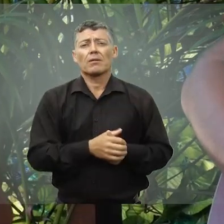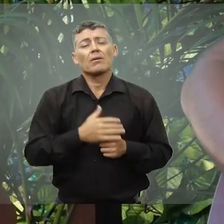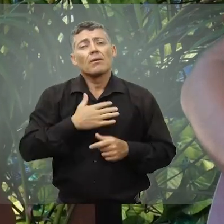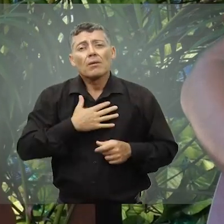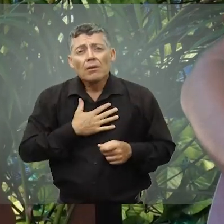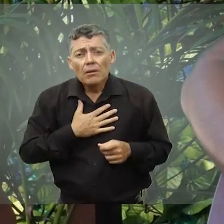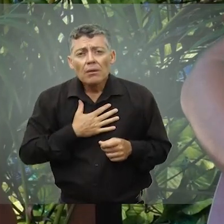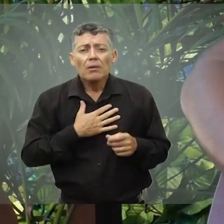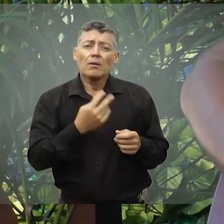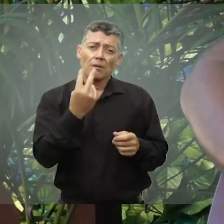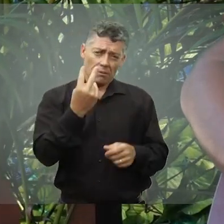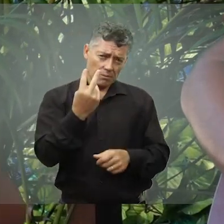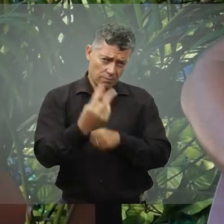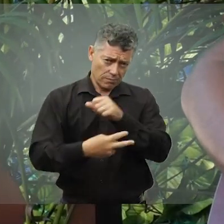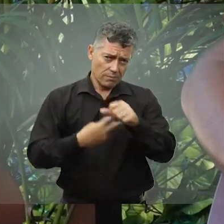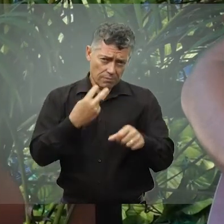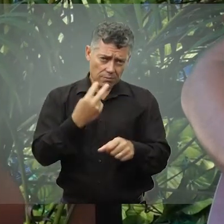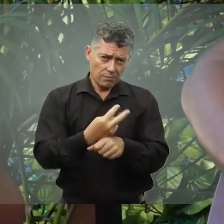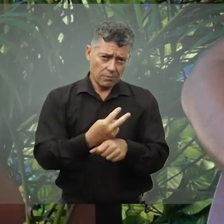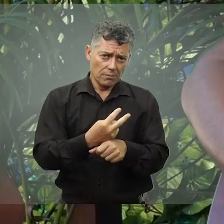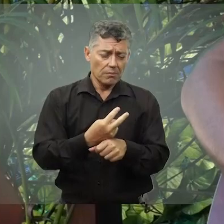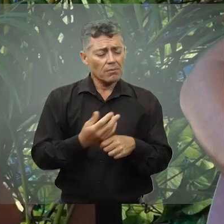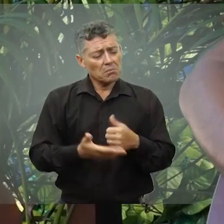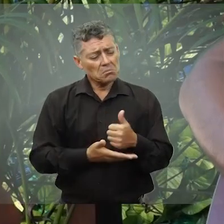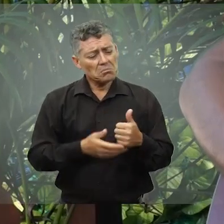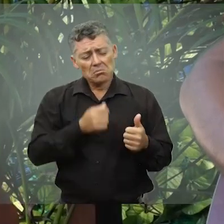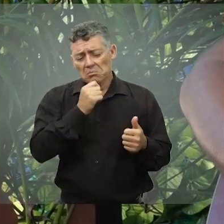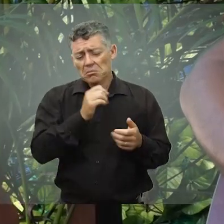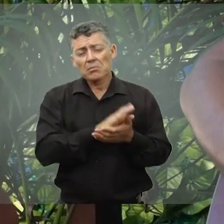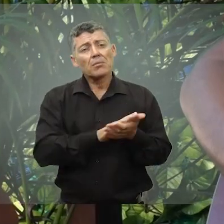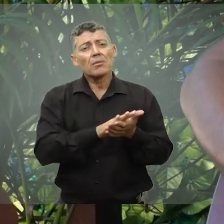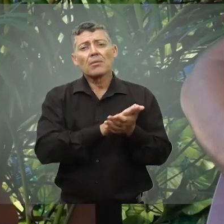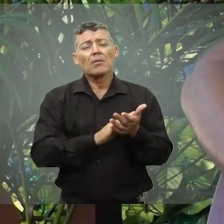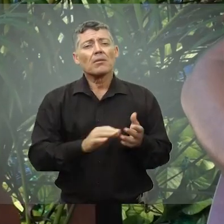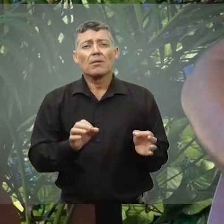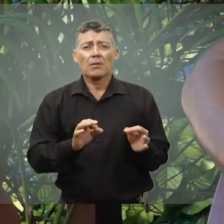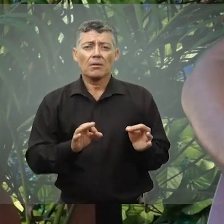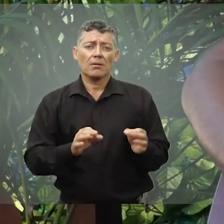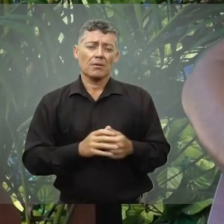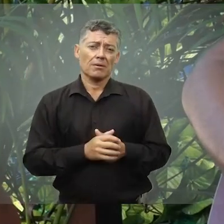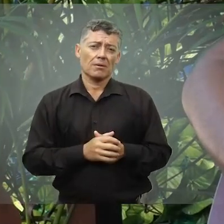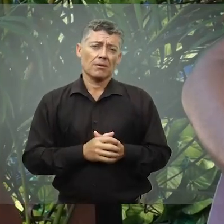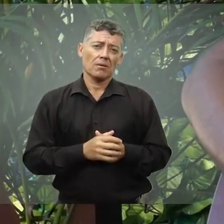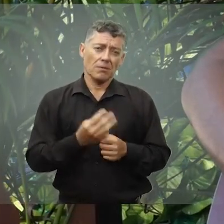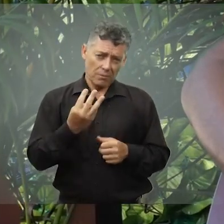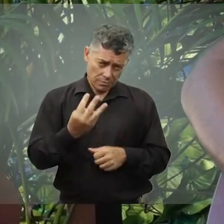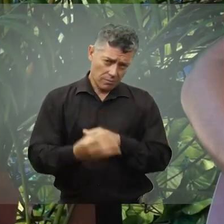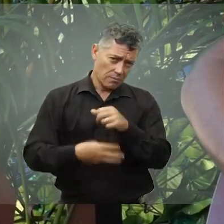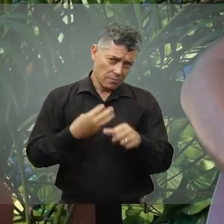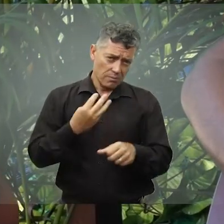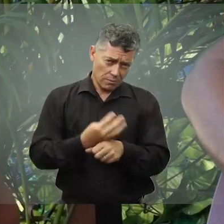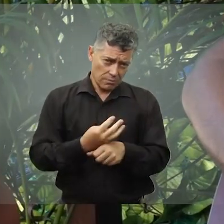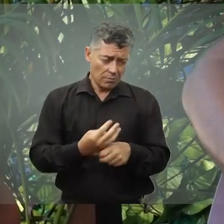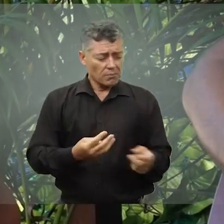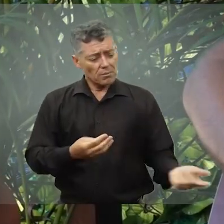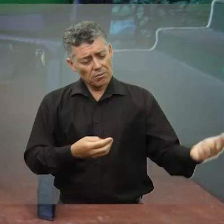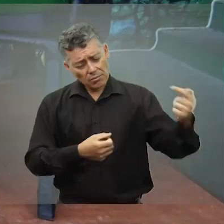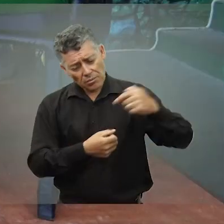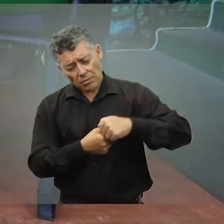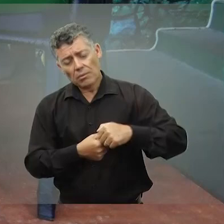lá 2 anos basicamente sem fazer nada, absolutamente nada. No terceiro ano a gente voltou a fazer só